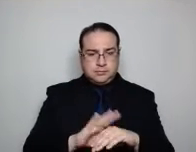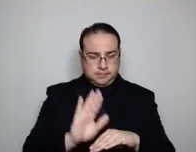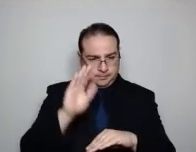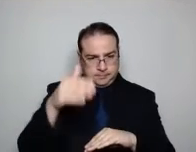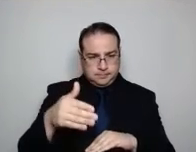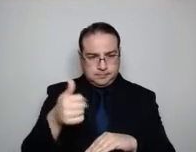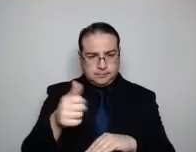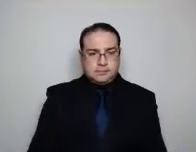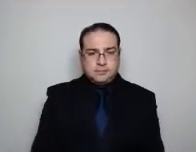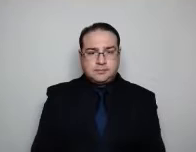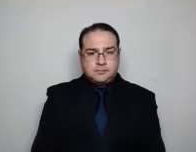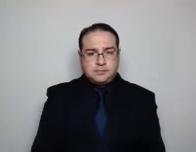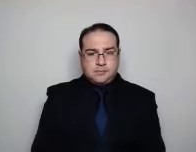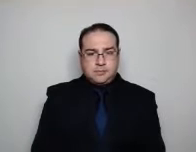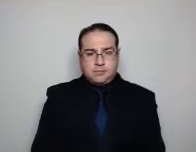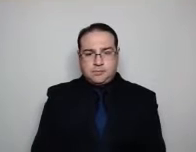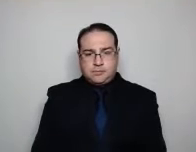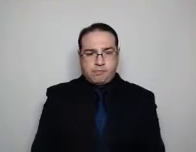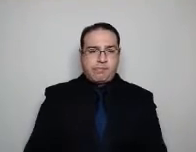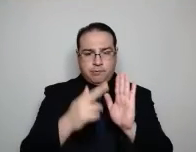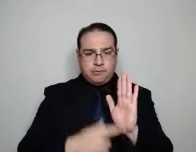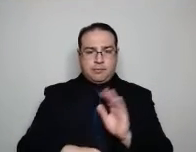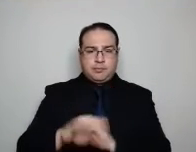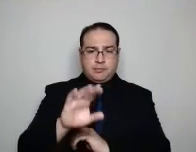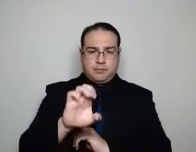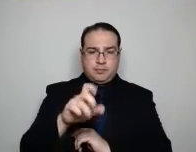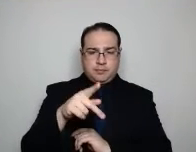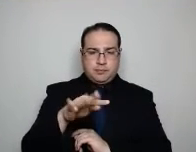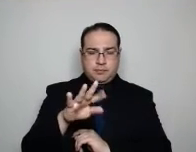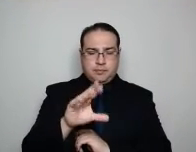Os processos da relatoria de Vador Expedito Ferreira.